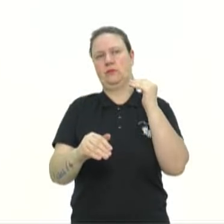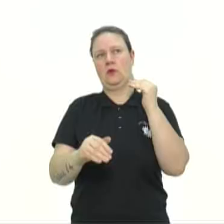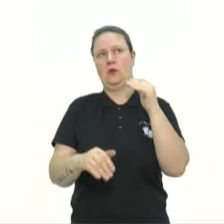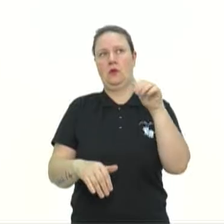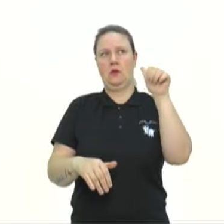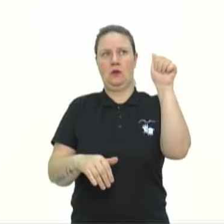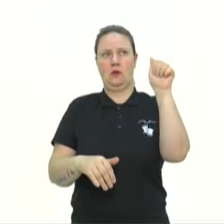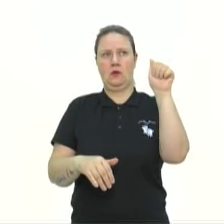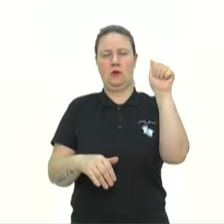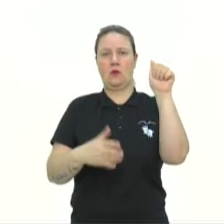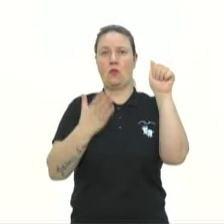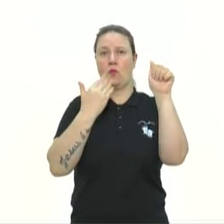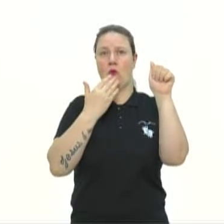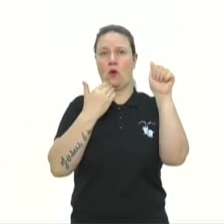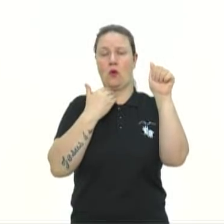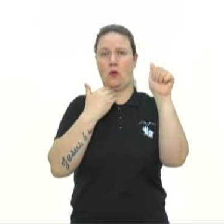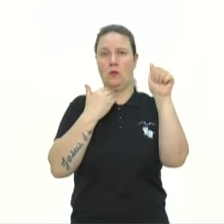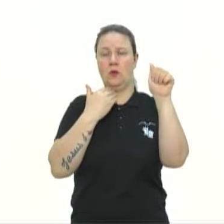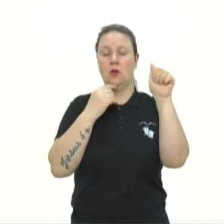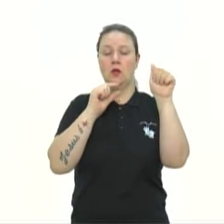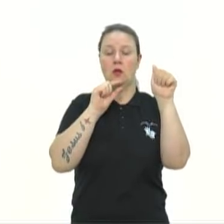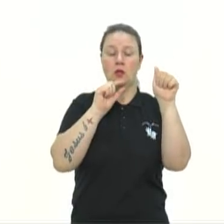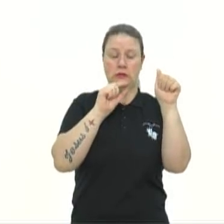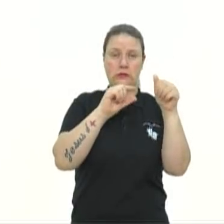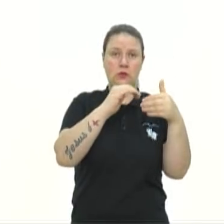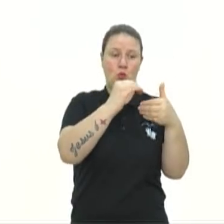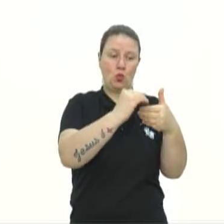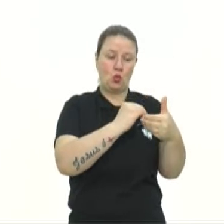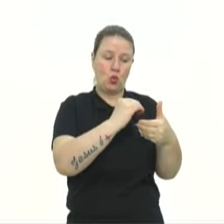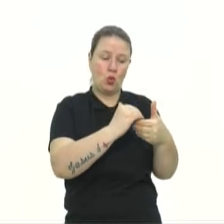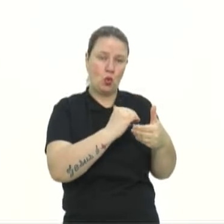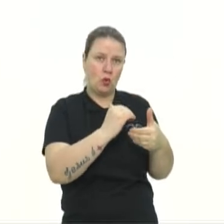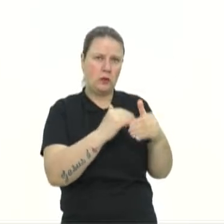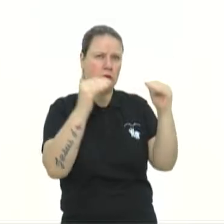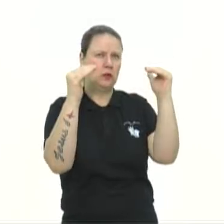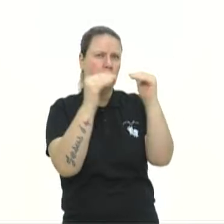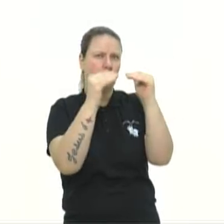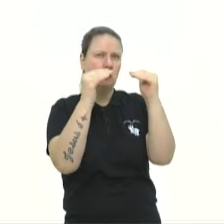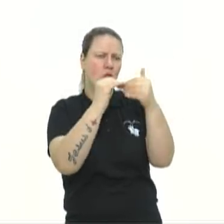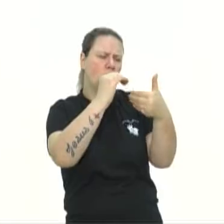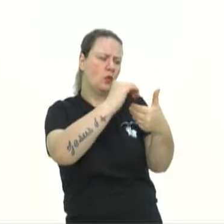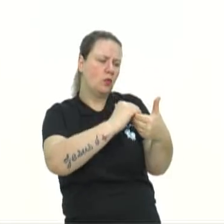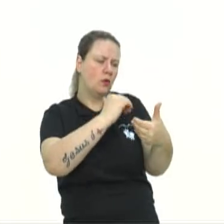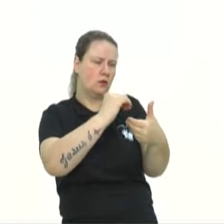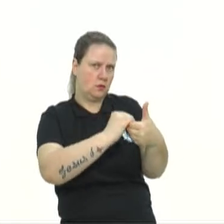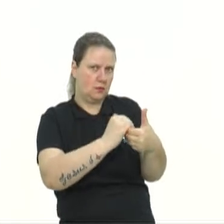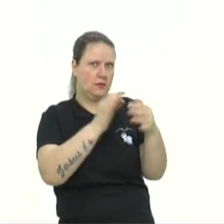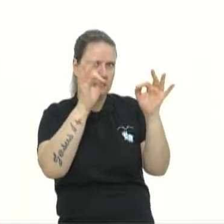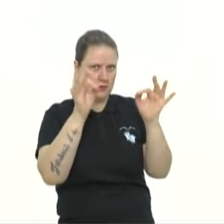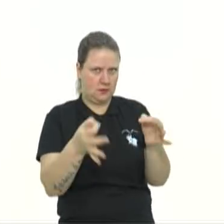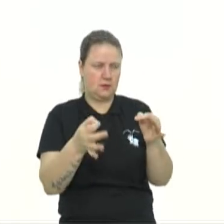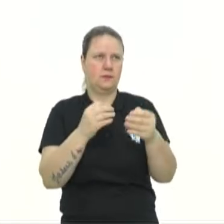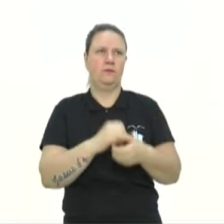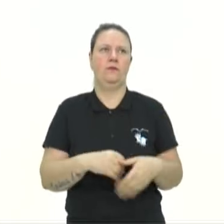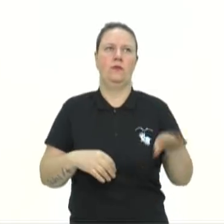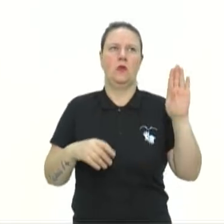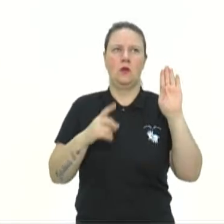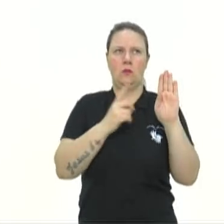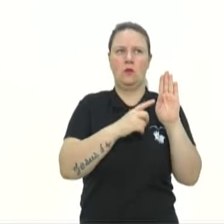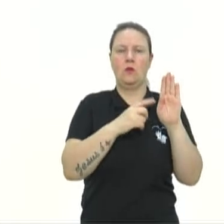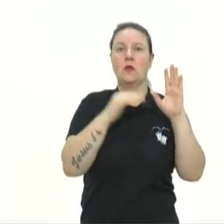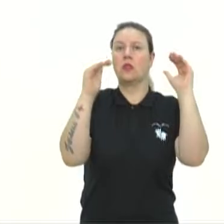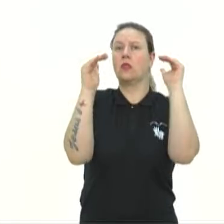assim: consumo sal conforme orientação. Olha a palavra conforme ali. Indica conformidade. Letra B,